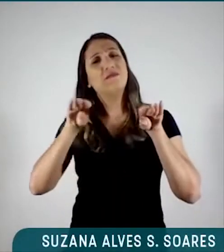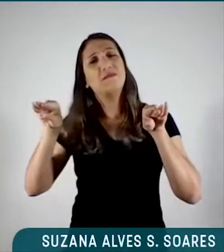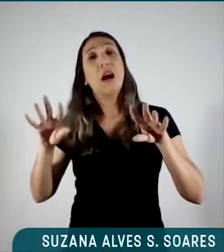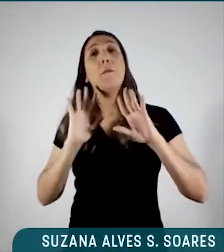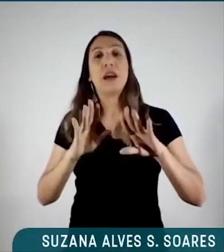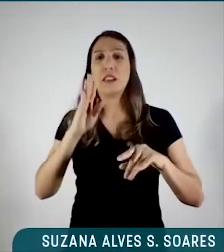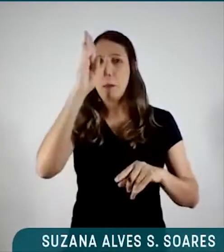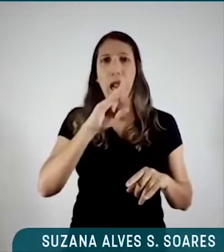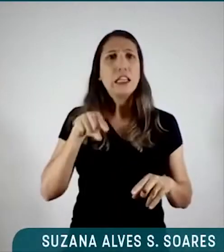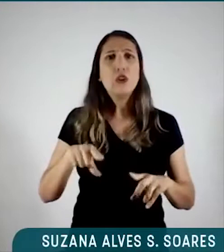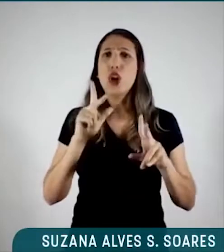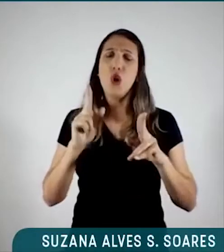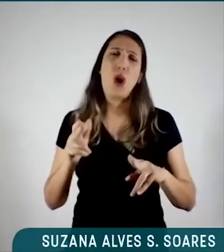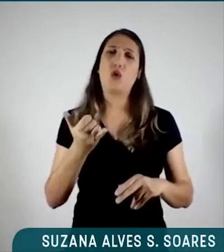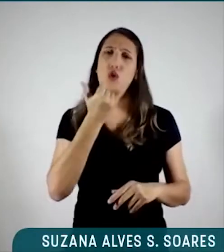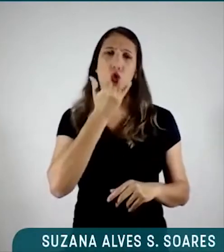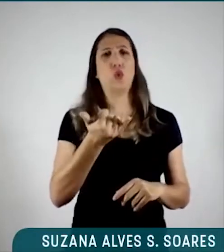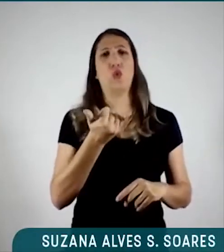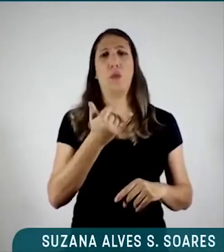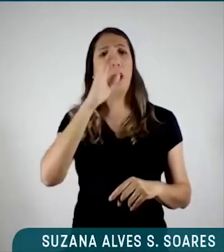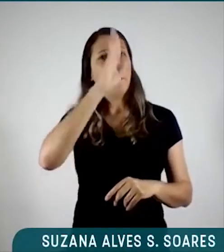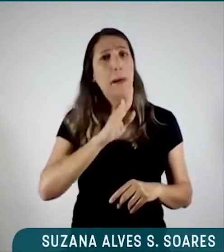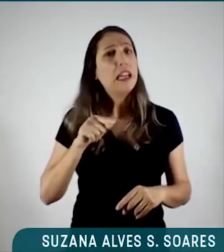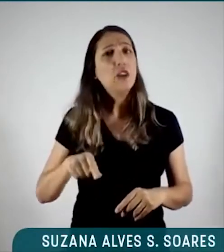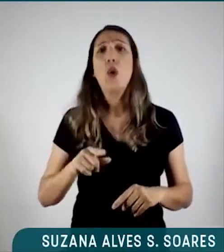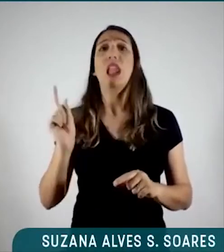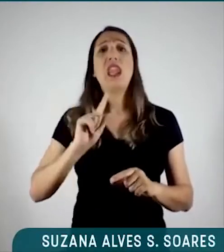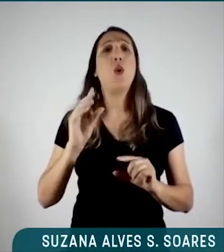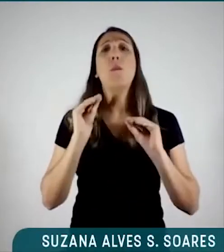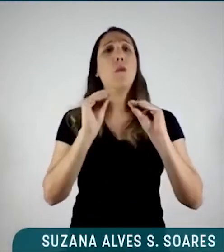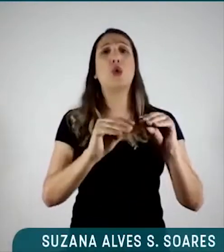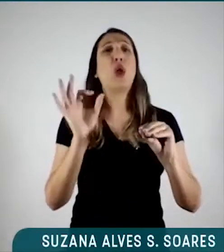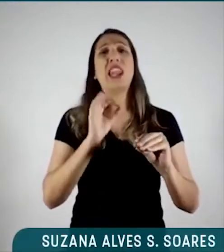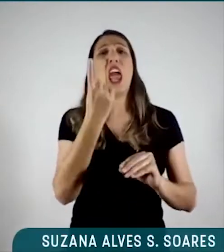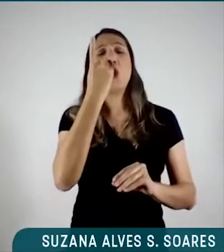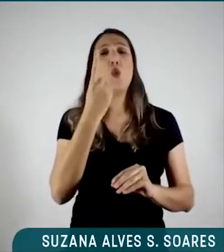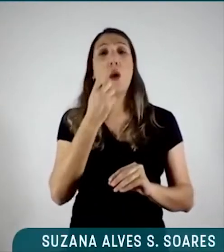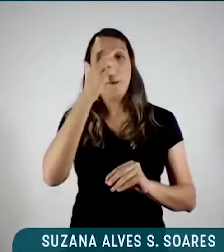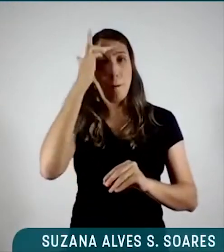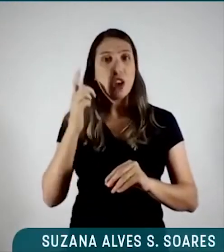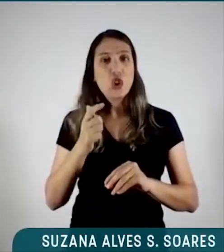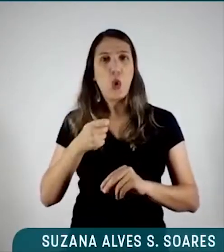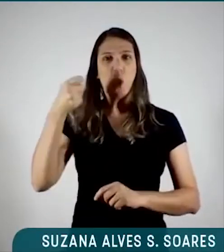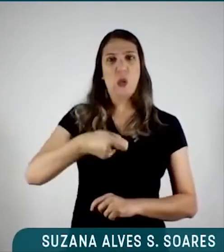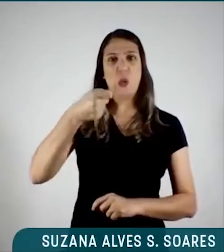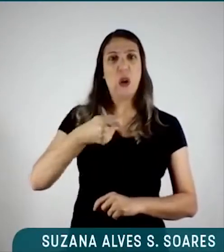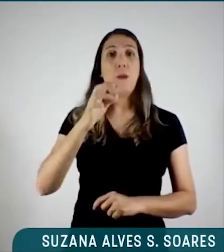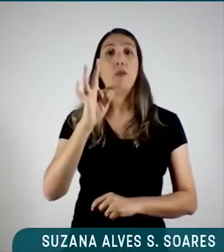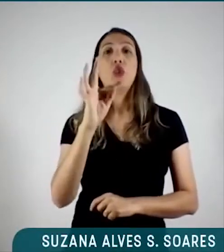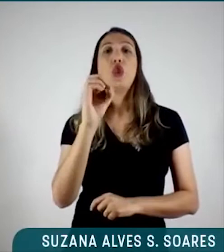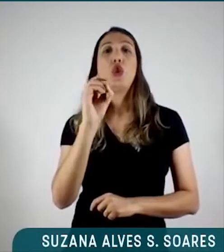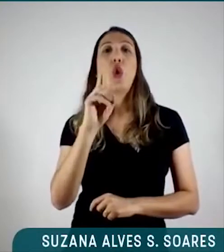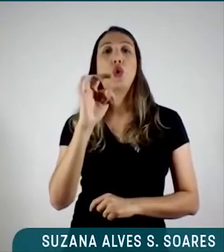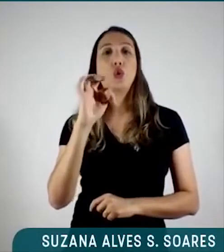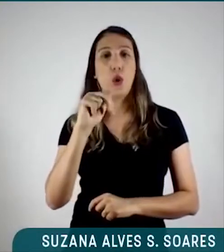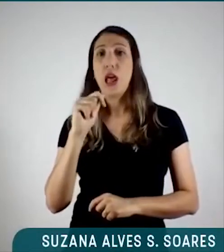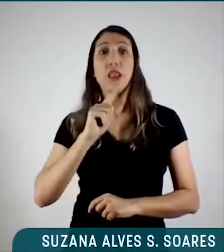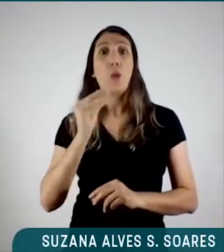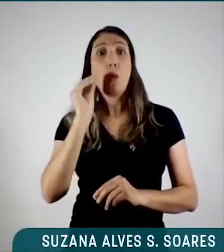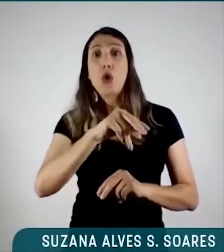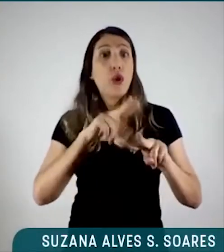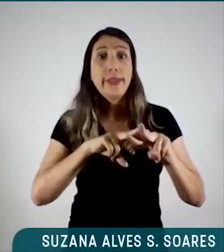fez, desculpa, um país que não colocou nenhum torturador na cadeia na época depois da ditadura militar, que não fez